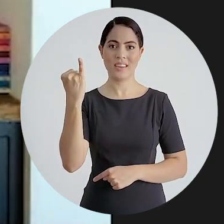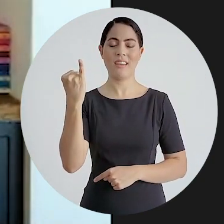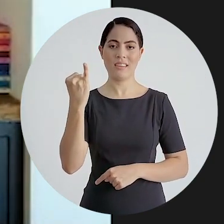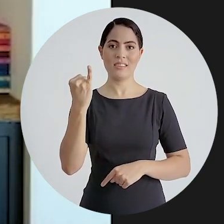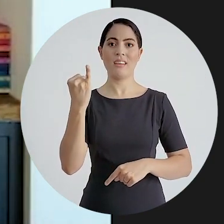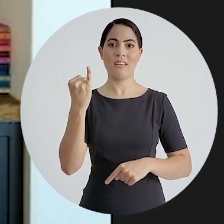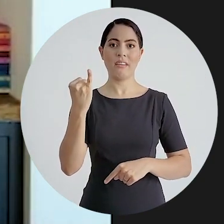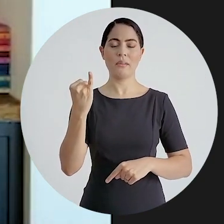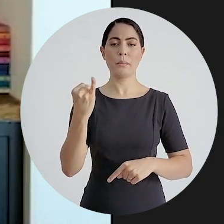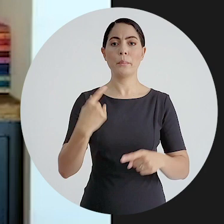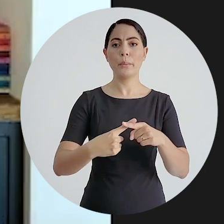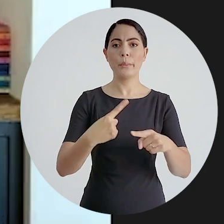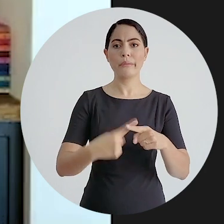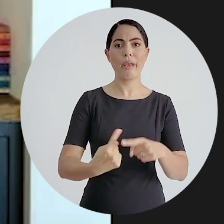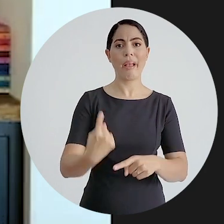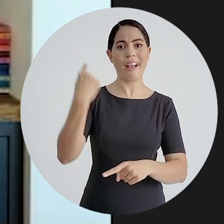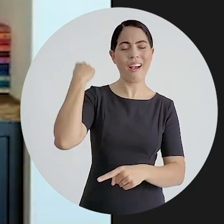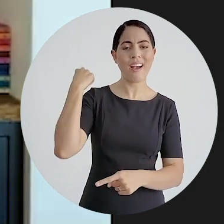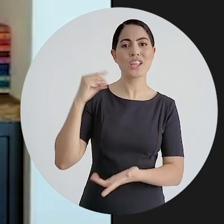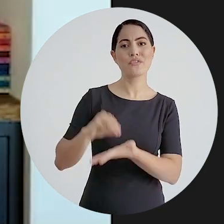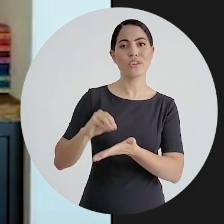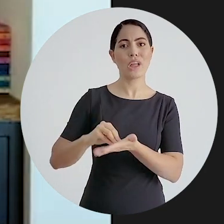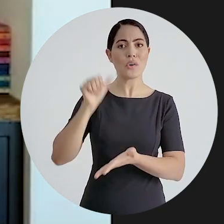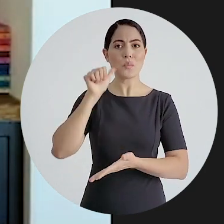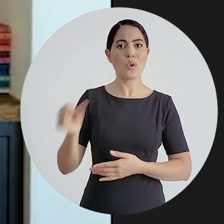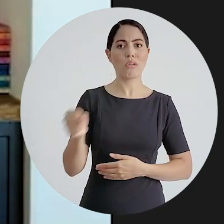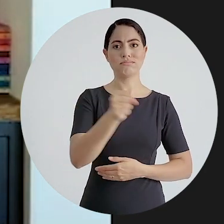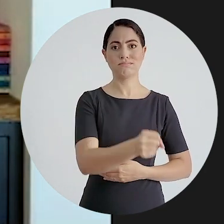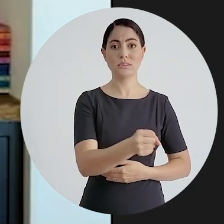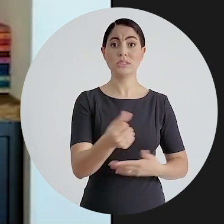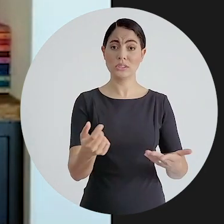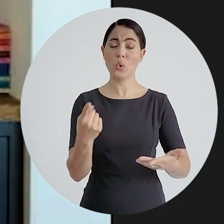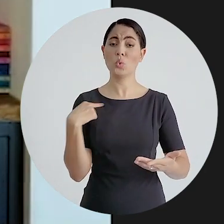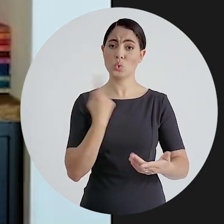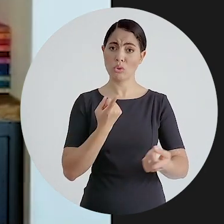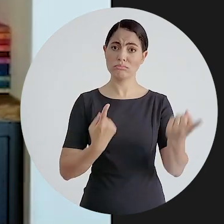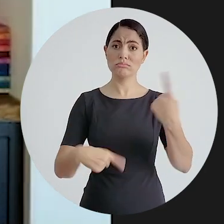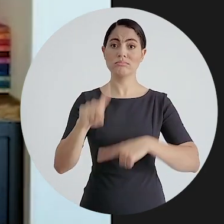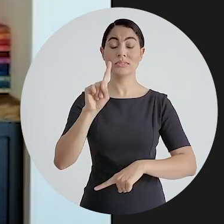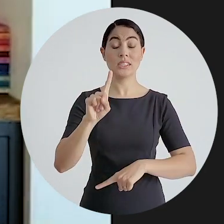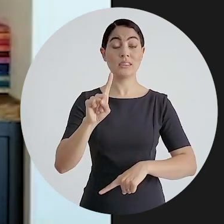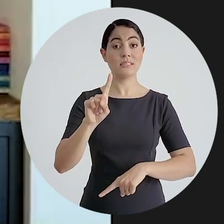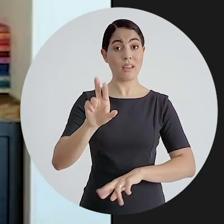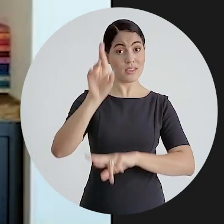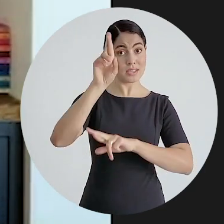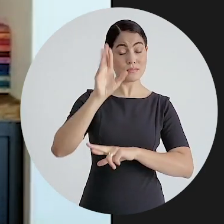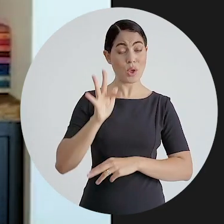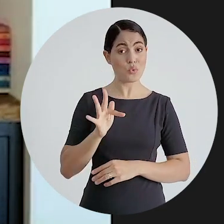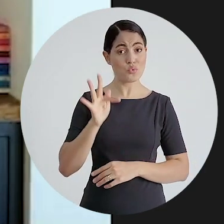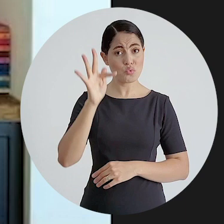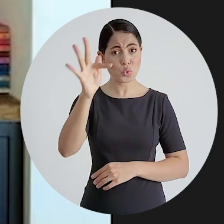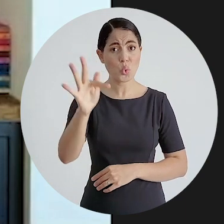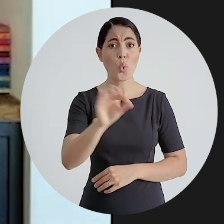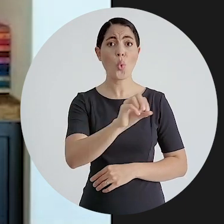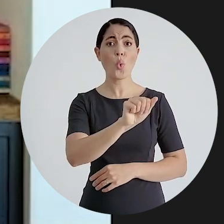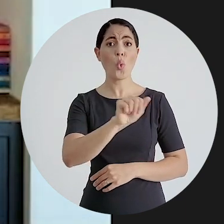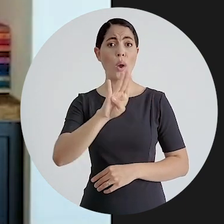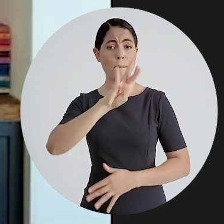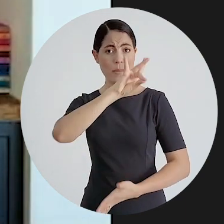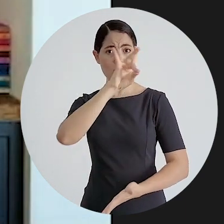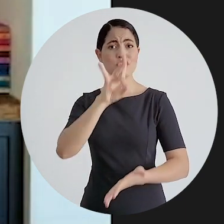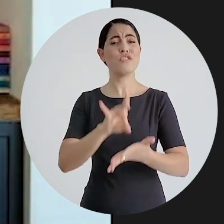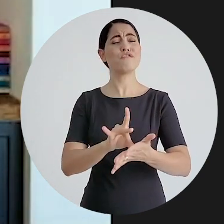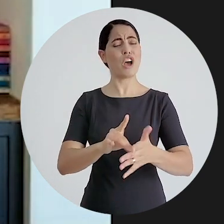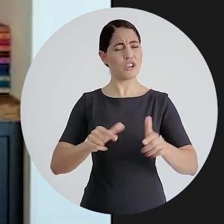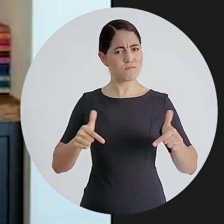desse déficit. E, acima de tudo, acho que no futuro a OAB se